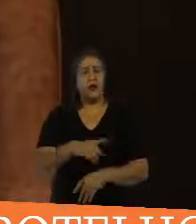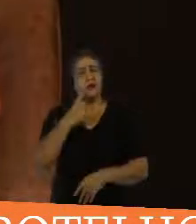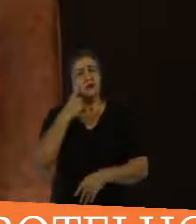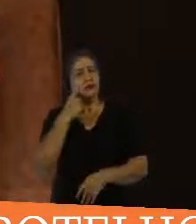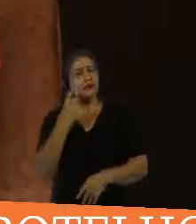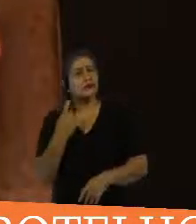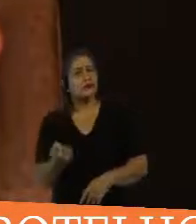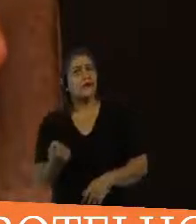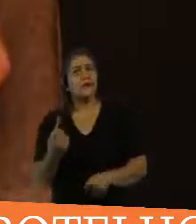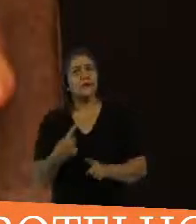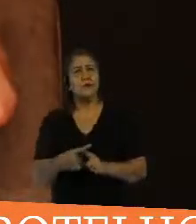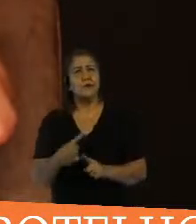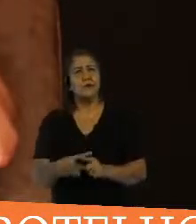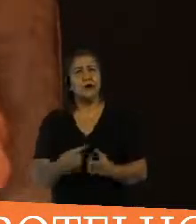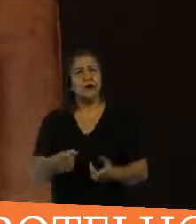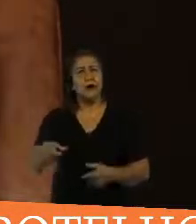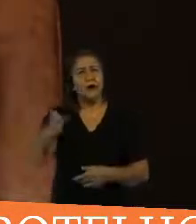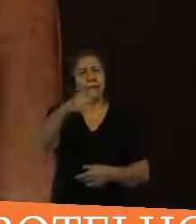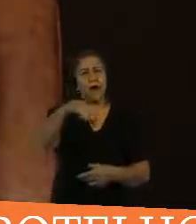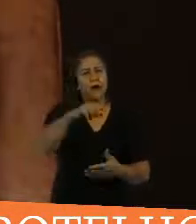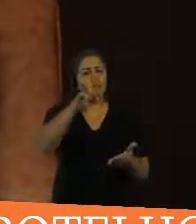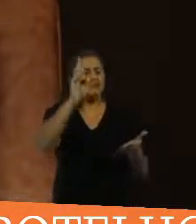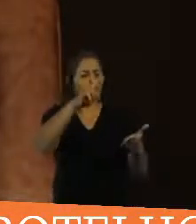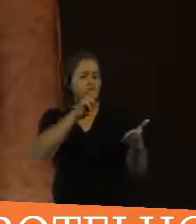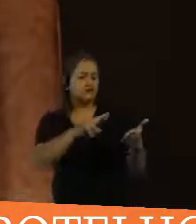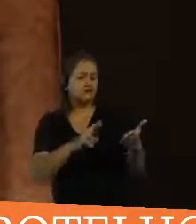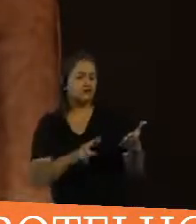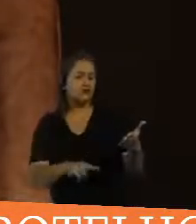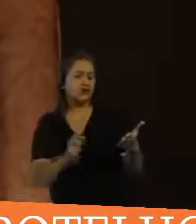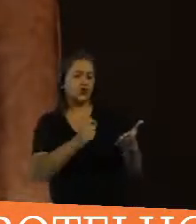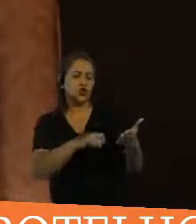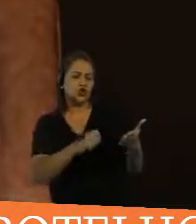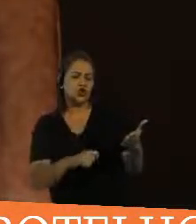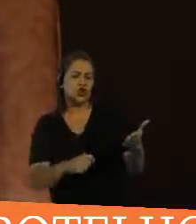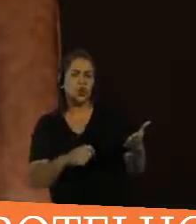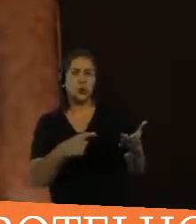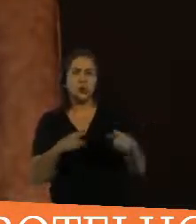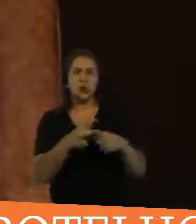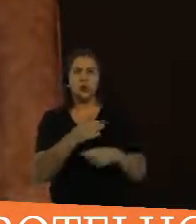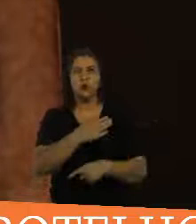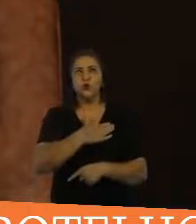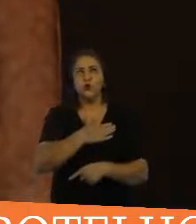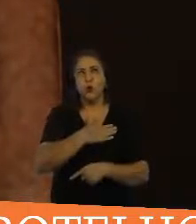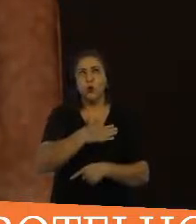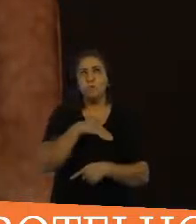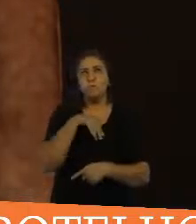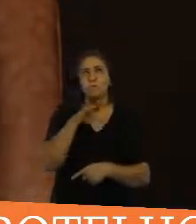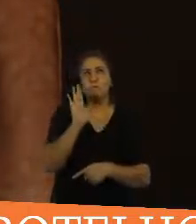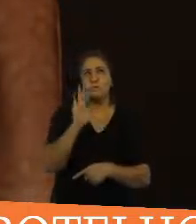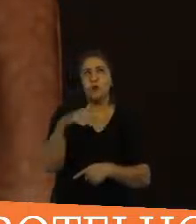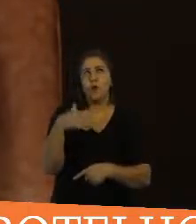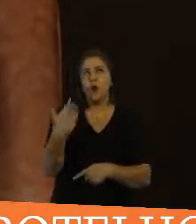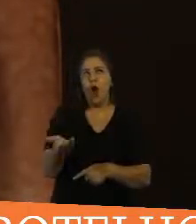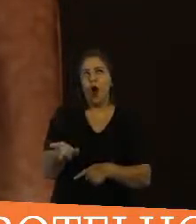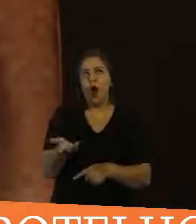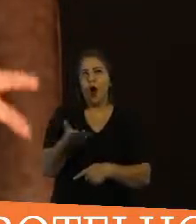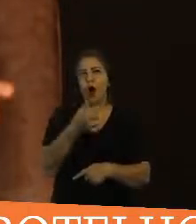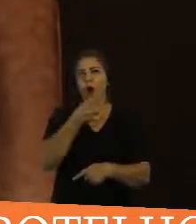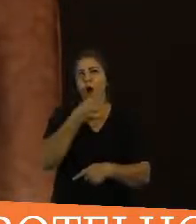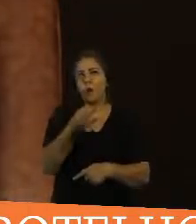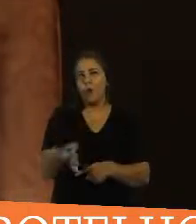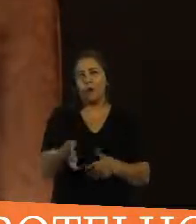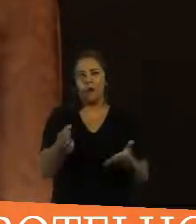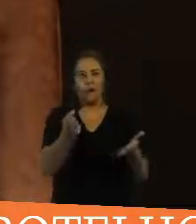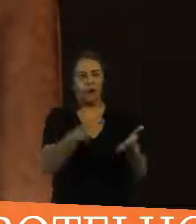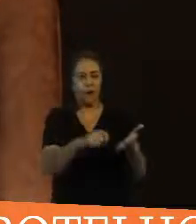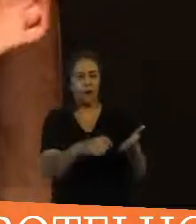porque os questionários, né, eles colocavam assim, a música que eles mais gostaram, eles falavam um pouquinho qual